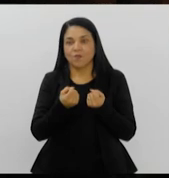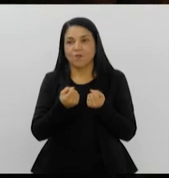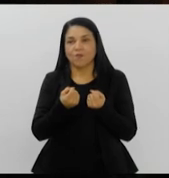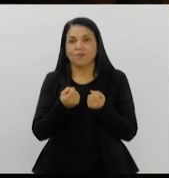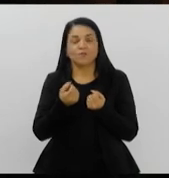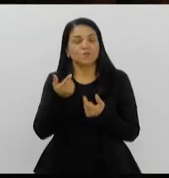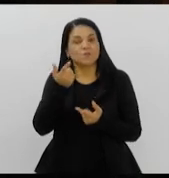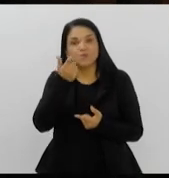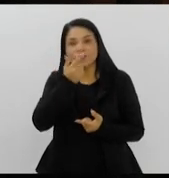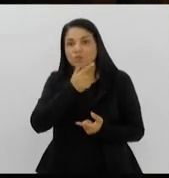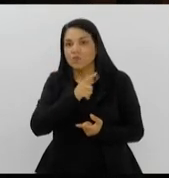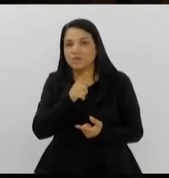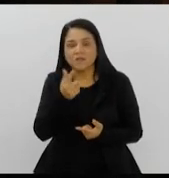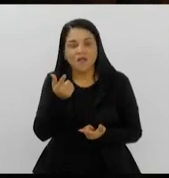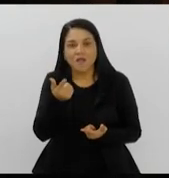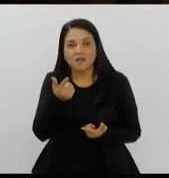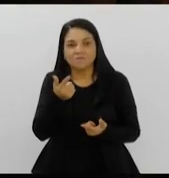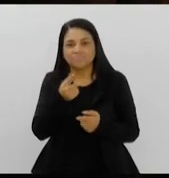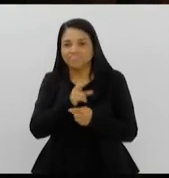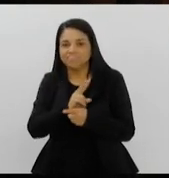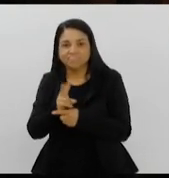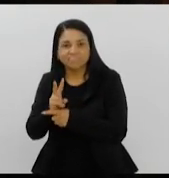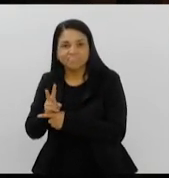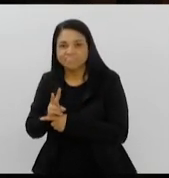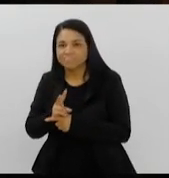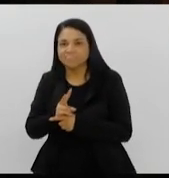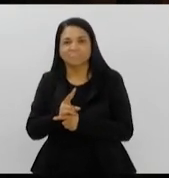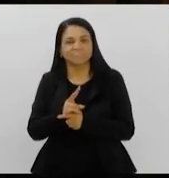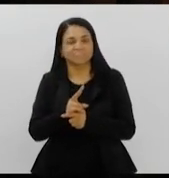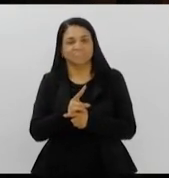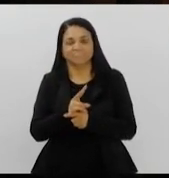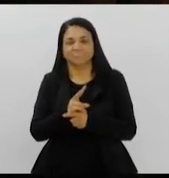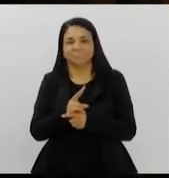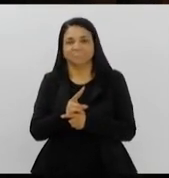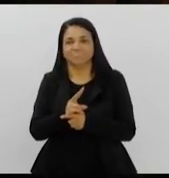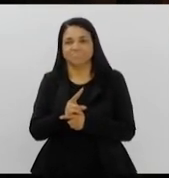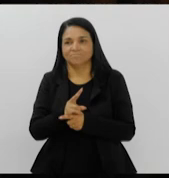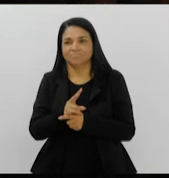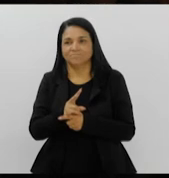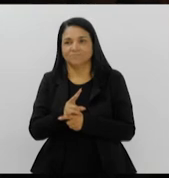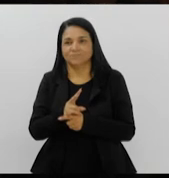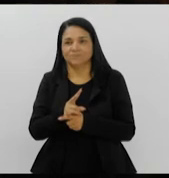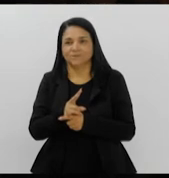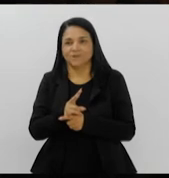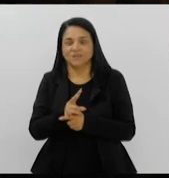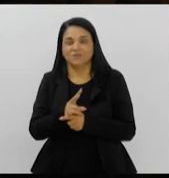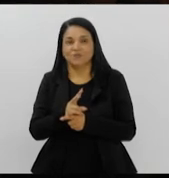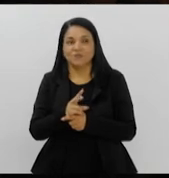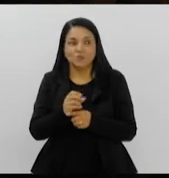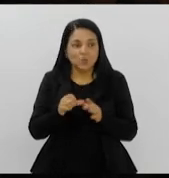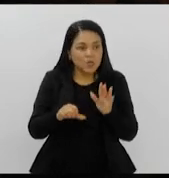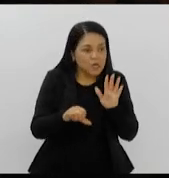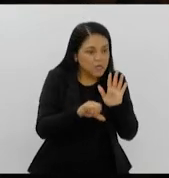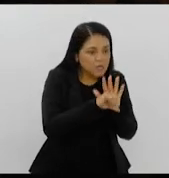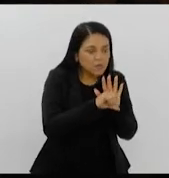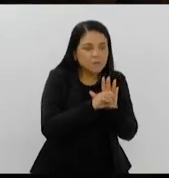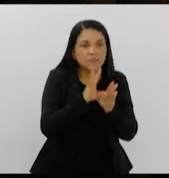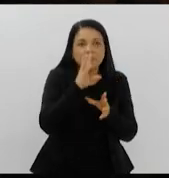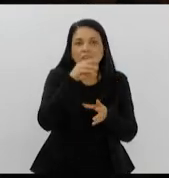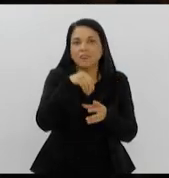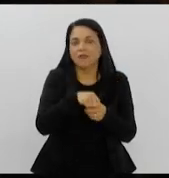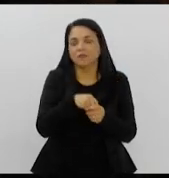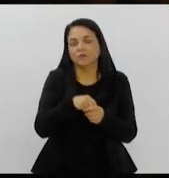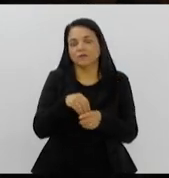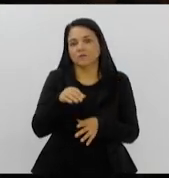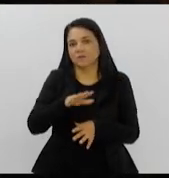está conseguindo dar conta da marginalidade que está instalada ali dentro de Nova